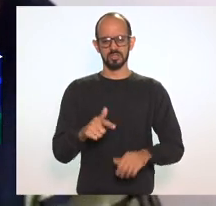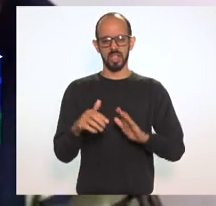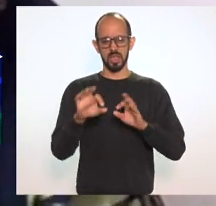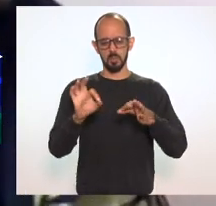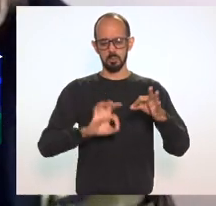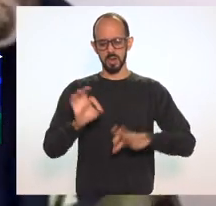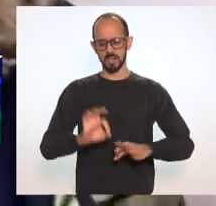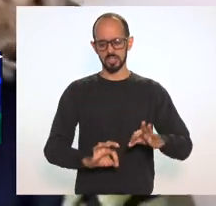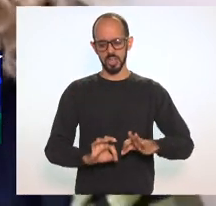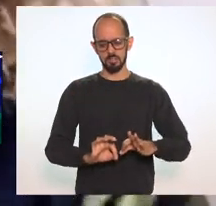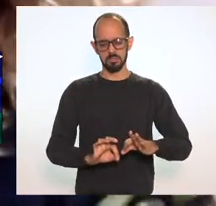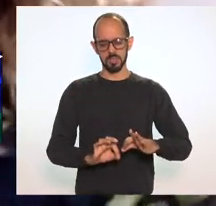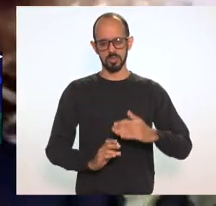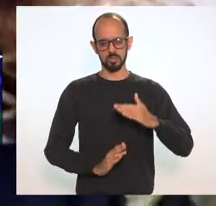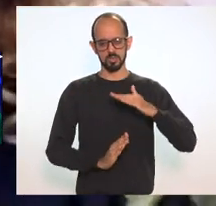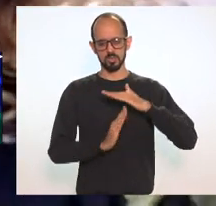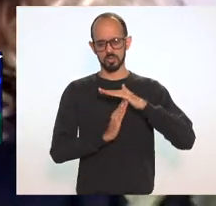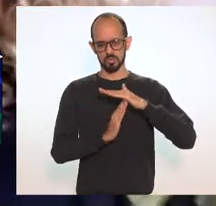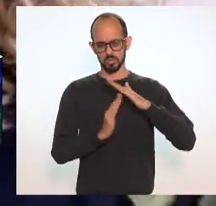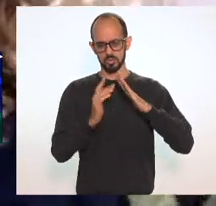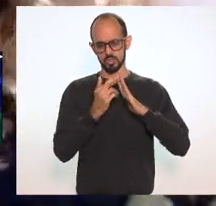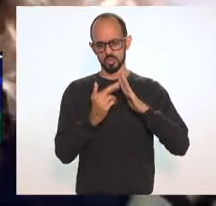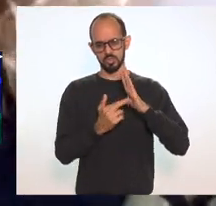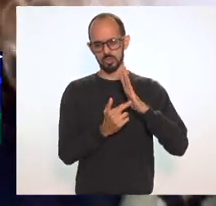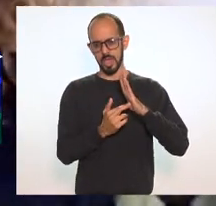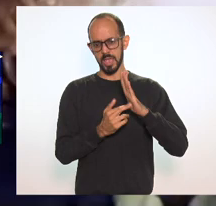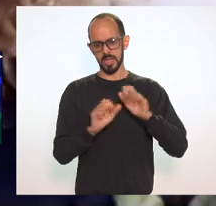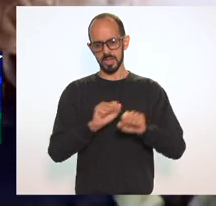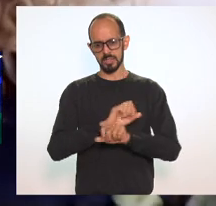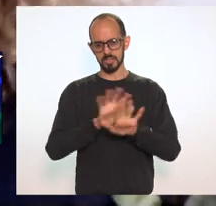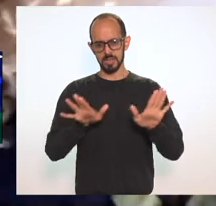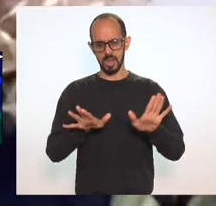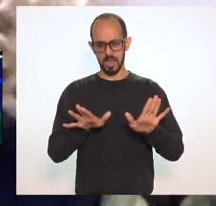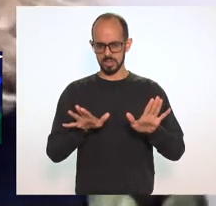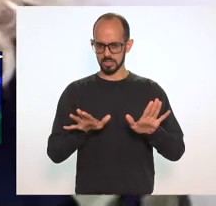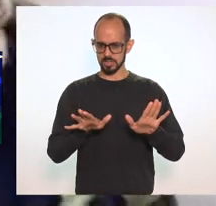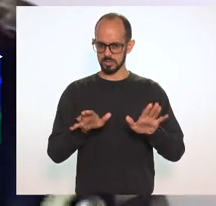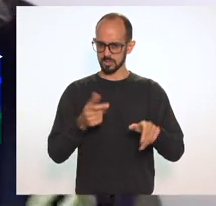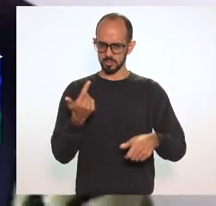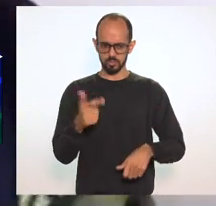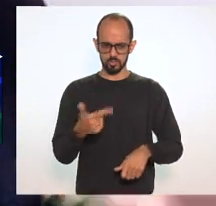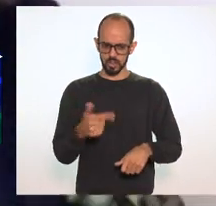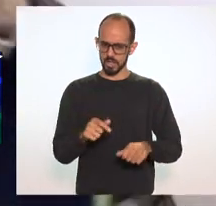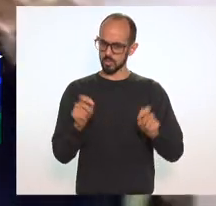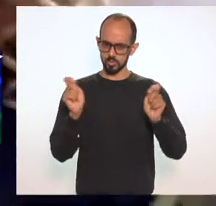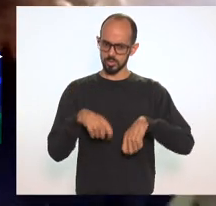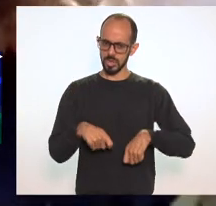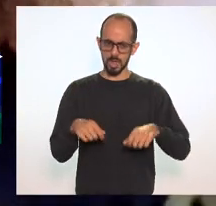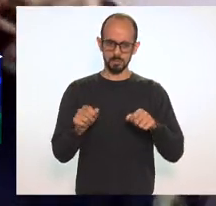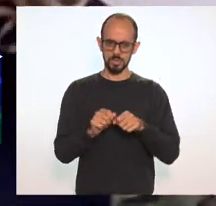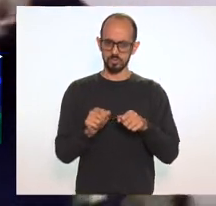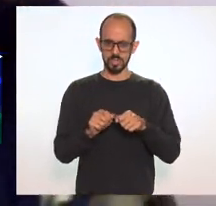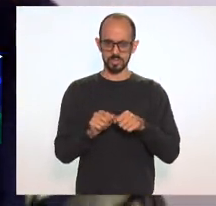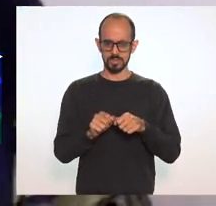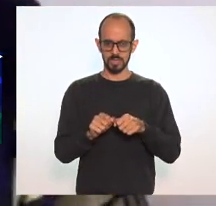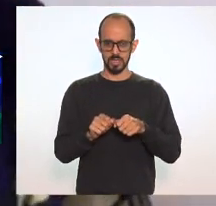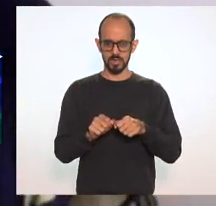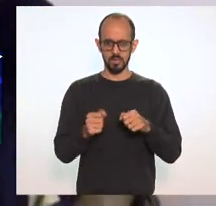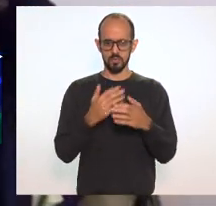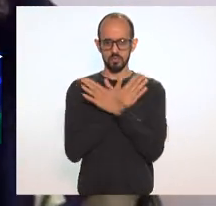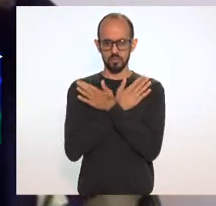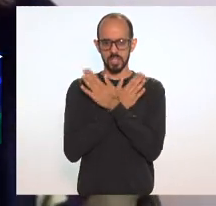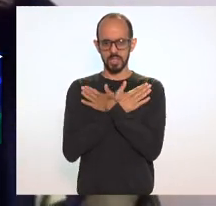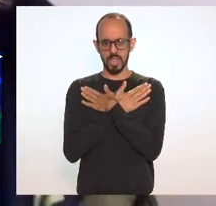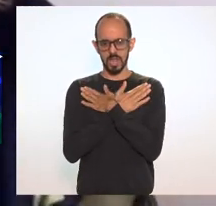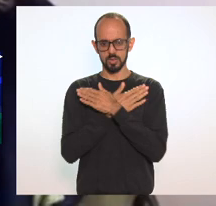receberia existir com bandeiras e direcionamentos Claros não dá para fazer feriadão para indústria e deixar o